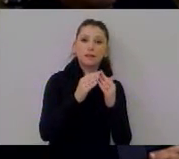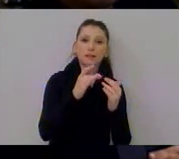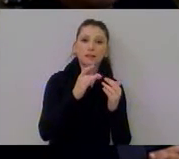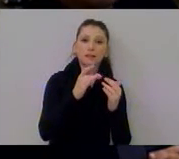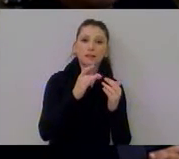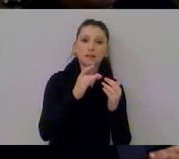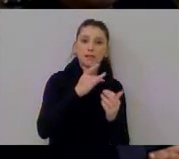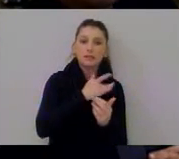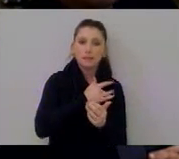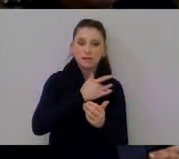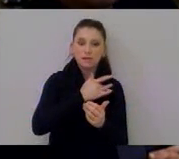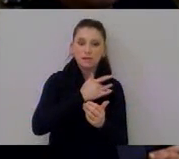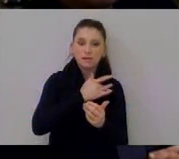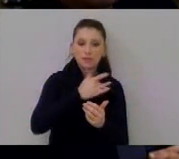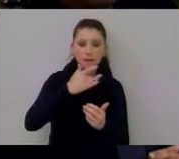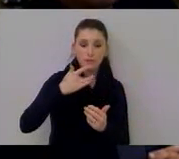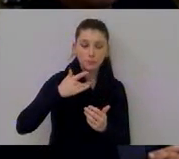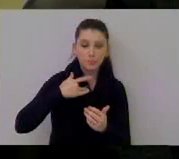Cristo Redentor,